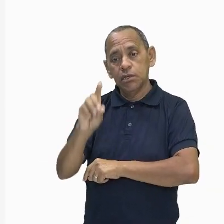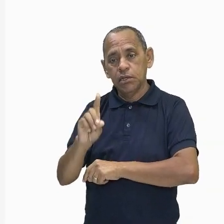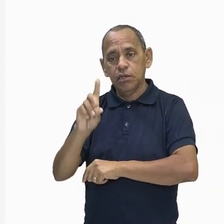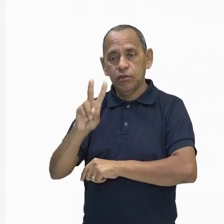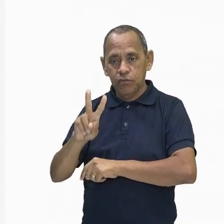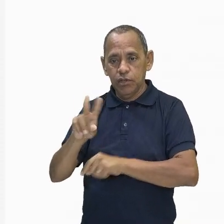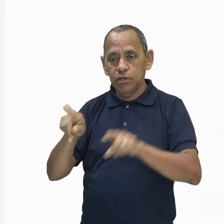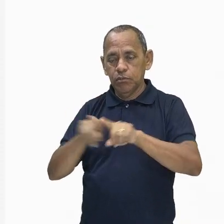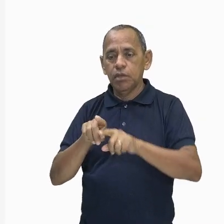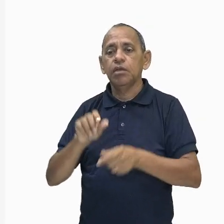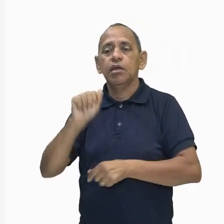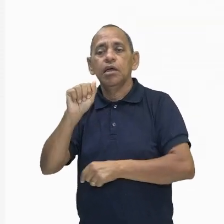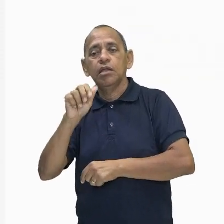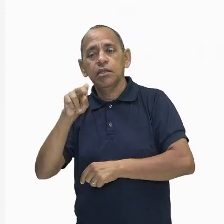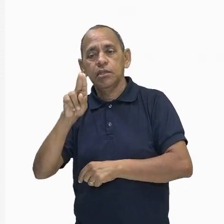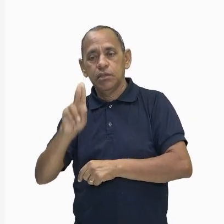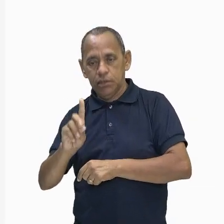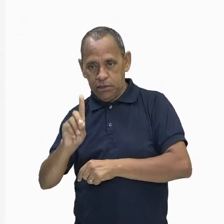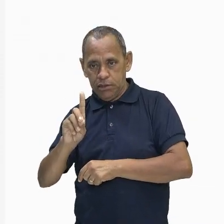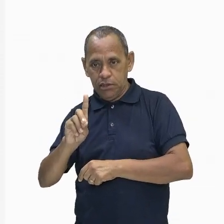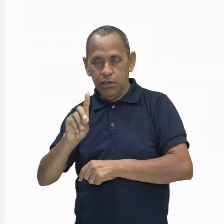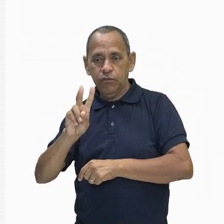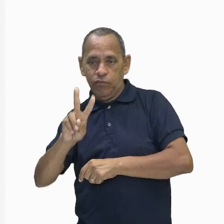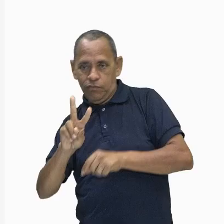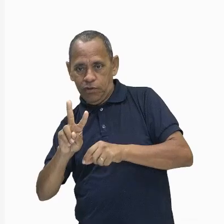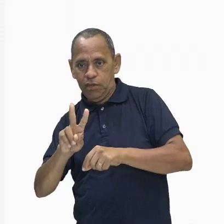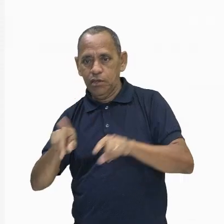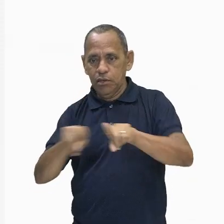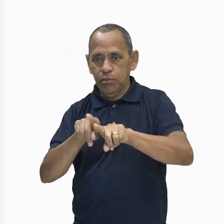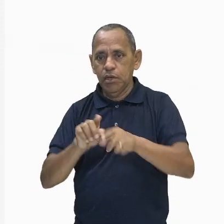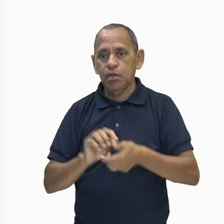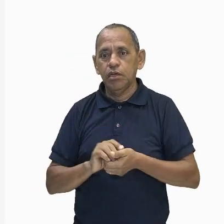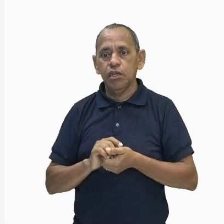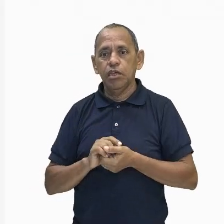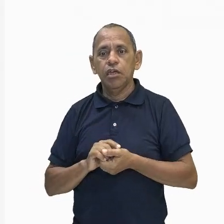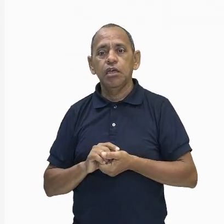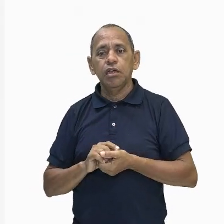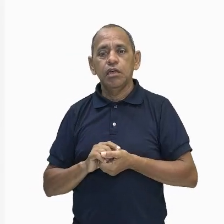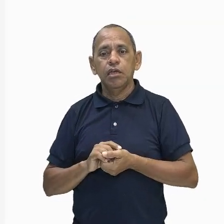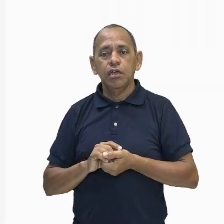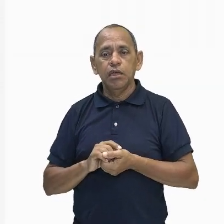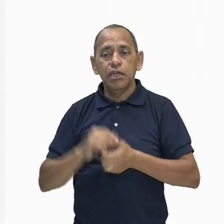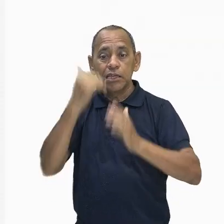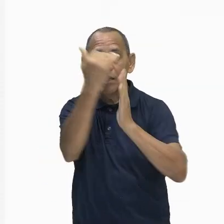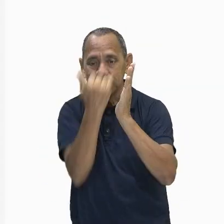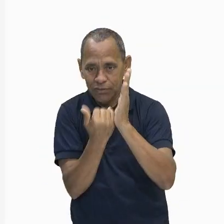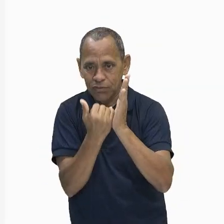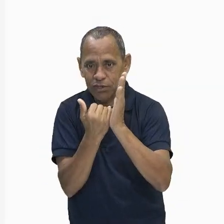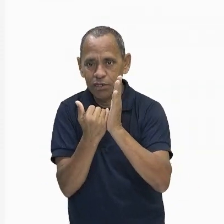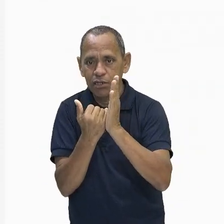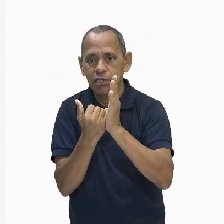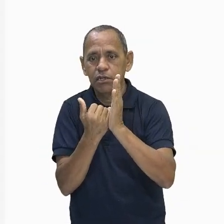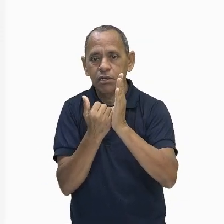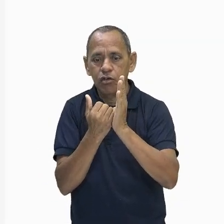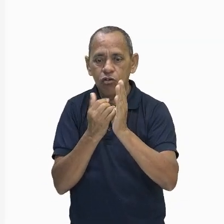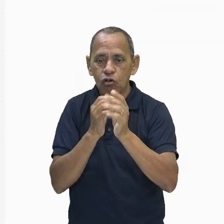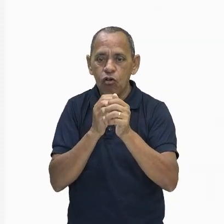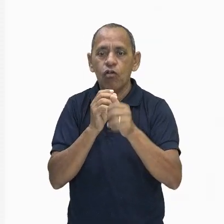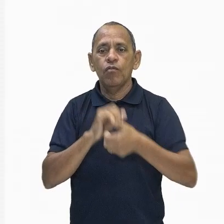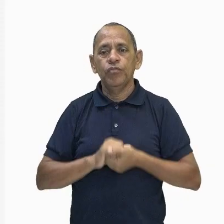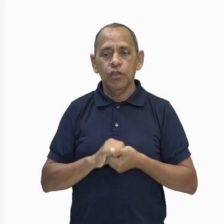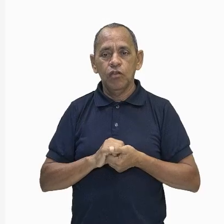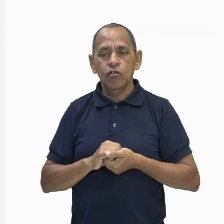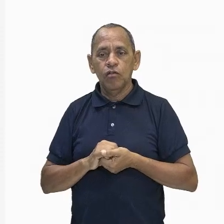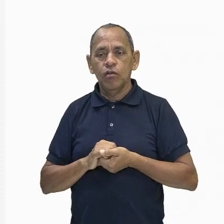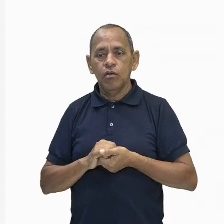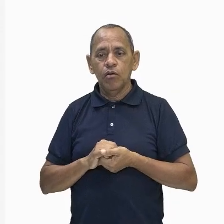adverbial, e percebam que ele intensifica uma ideia aqui também. Perceba que ele intensifica um outro